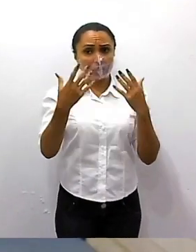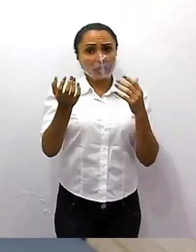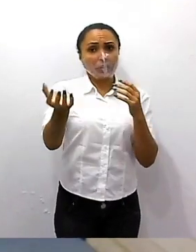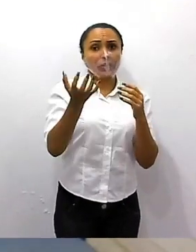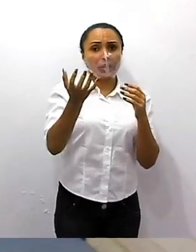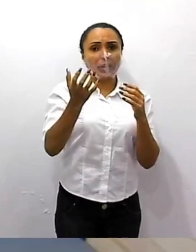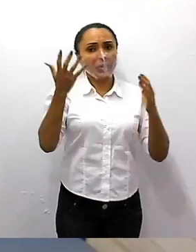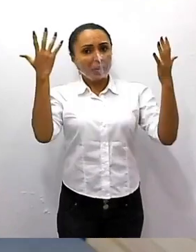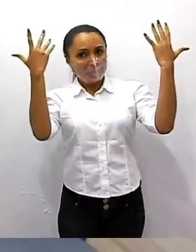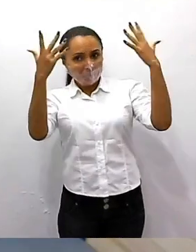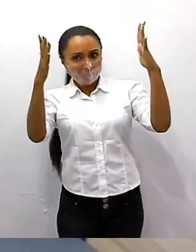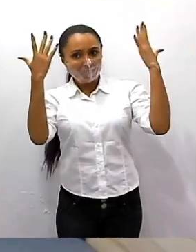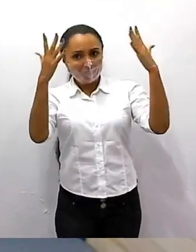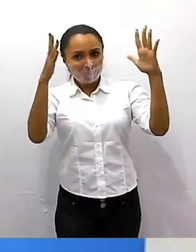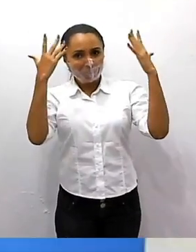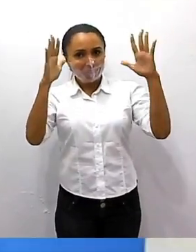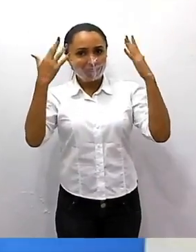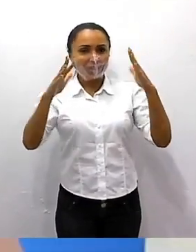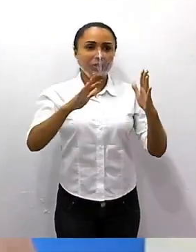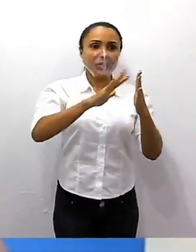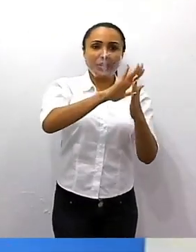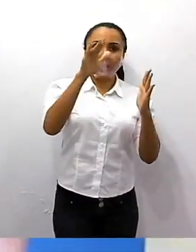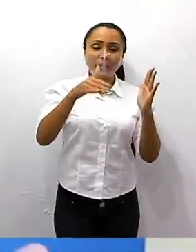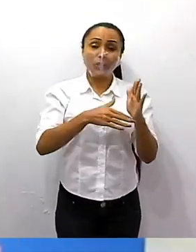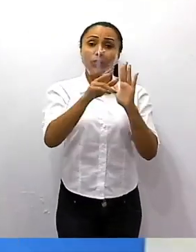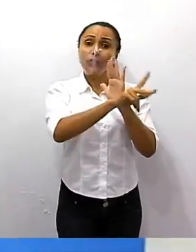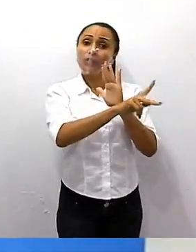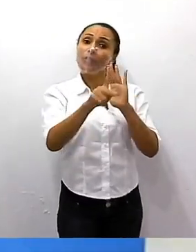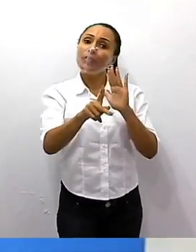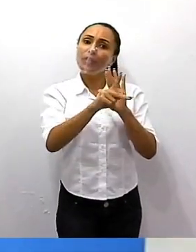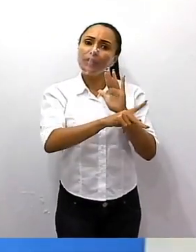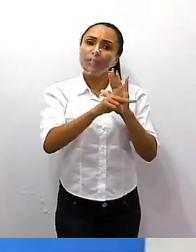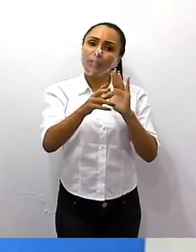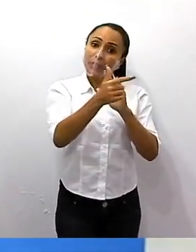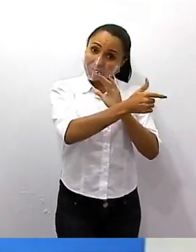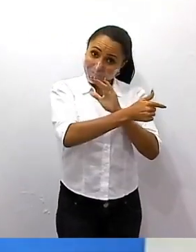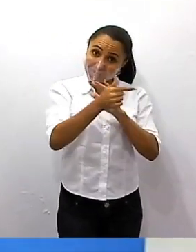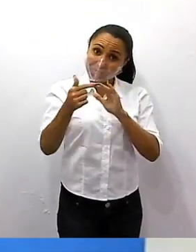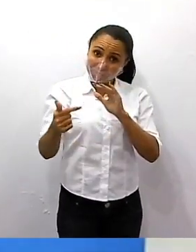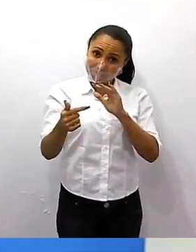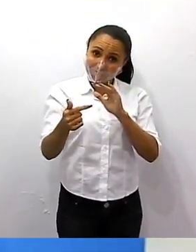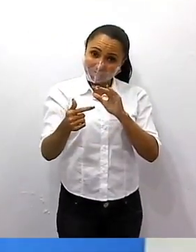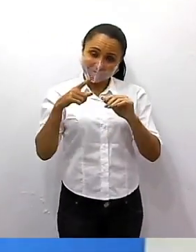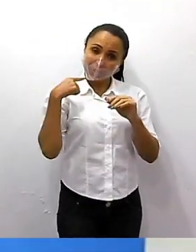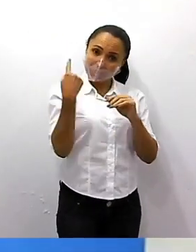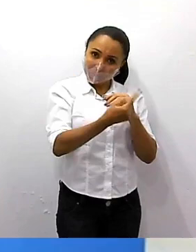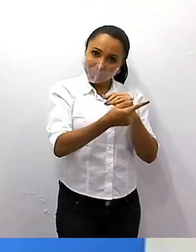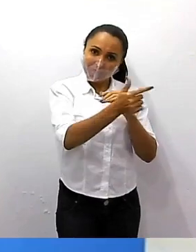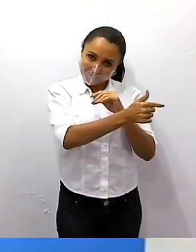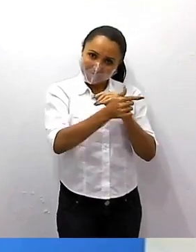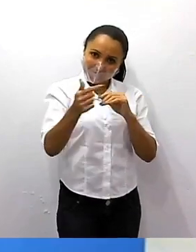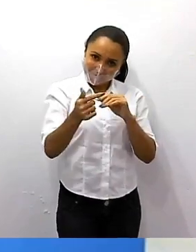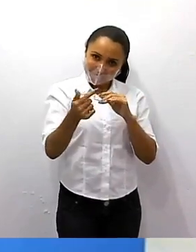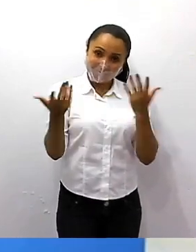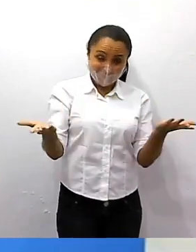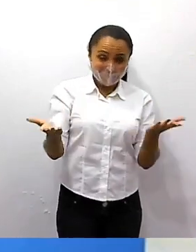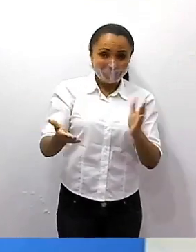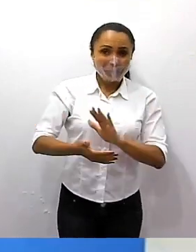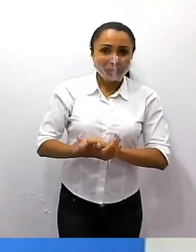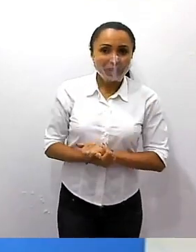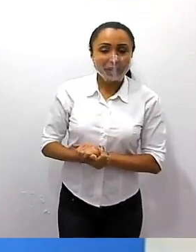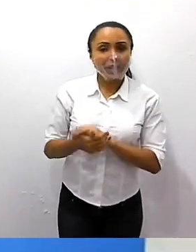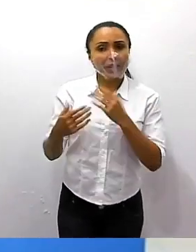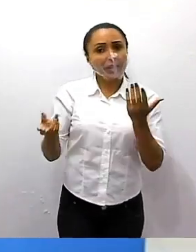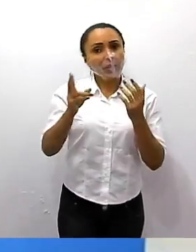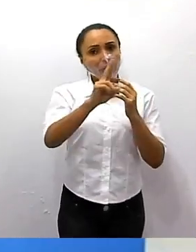dar parabéns a todos os professores por esta semana, né? Esta é a nossa semana, né? Então, em nome de